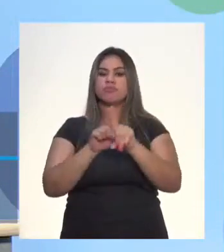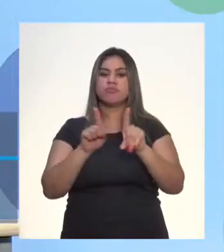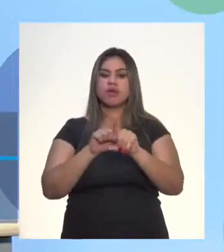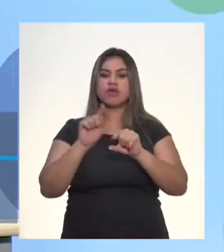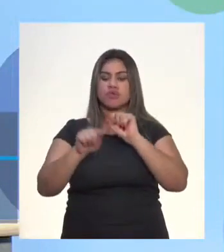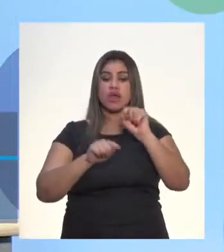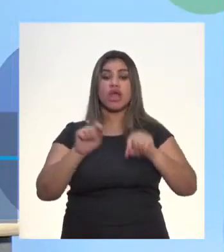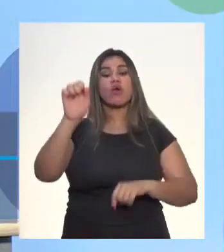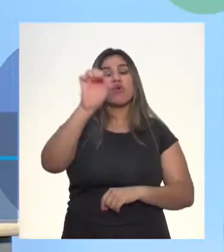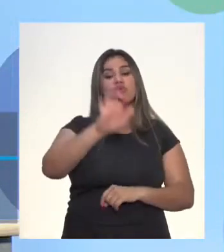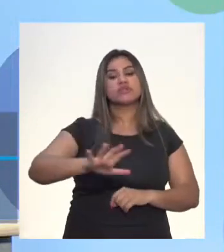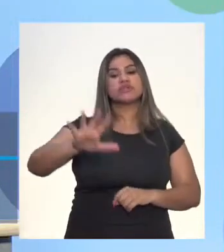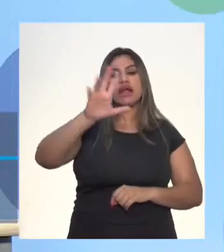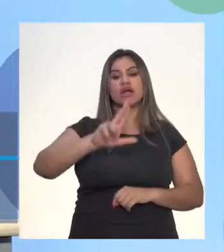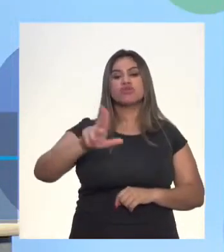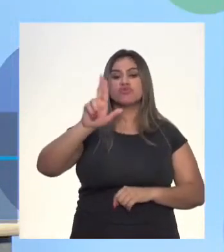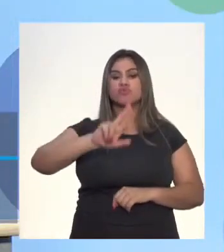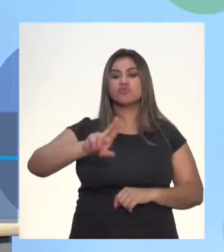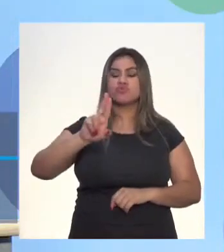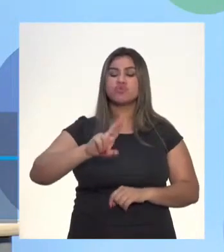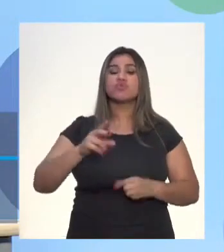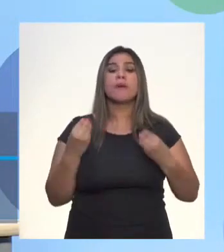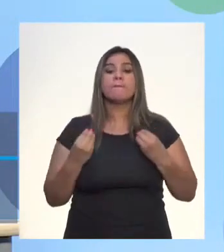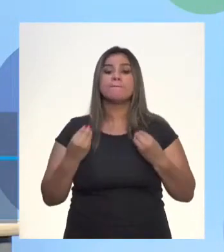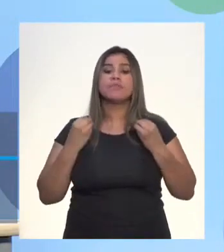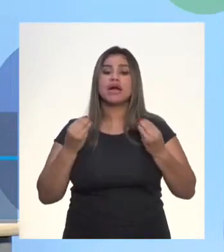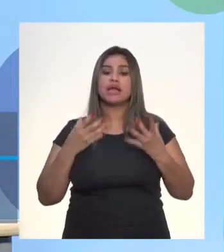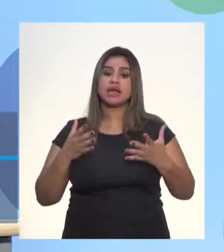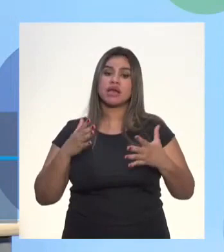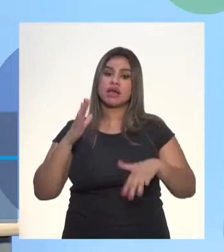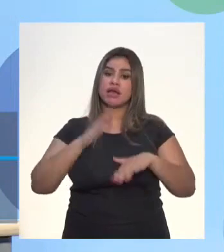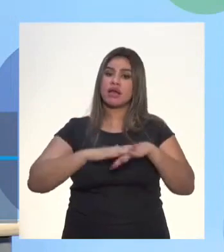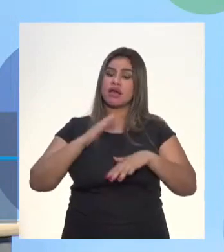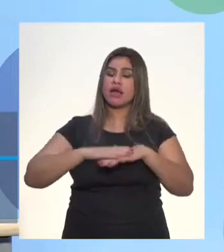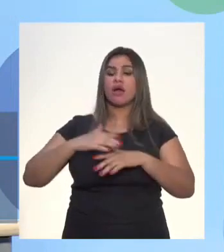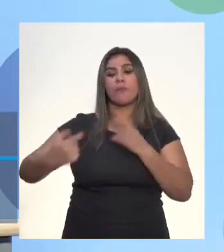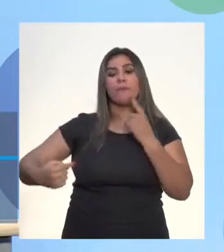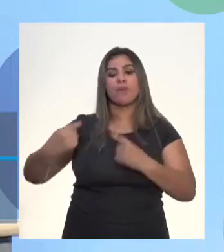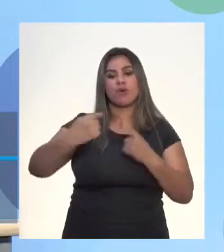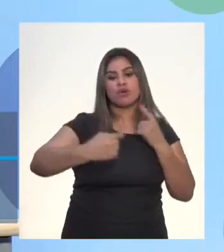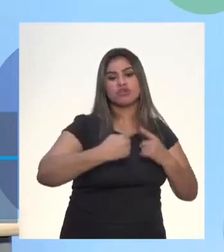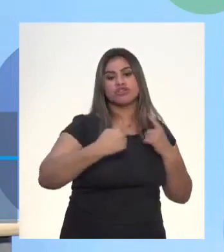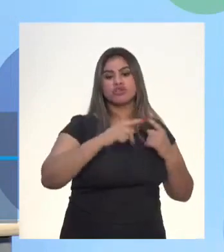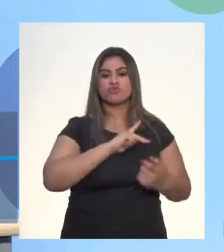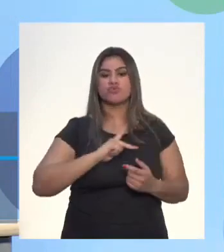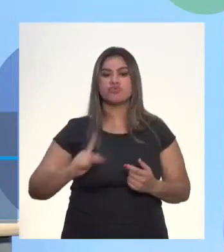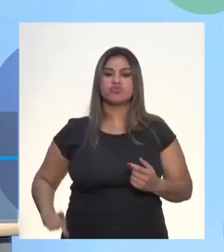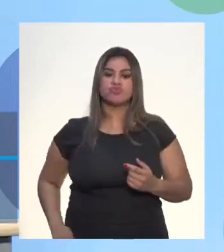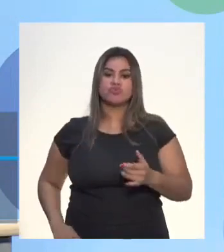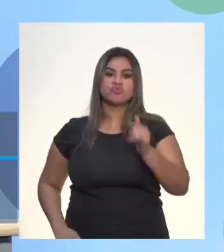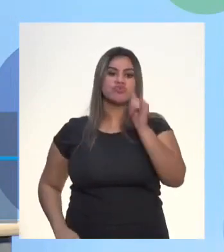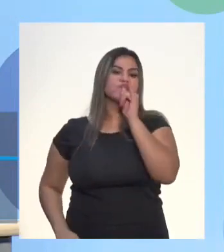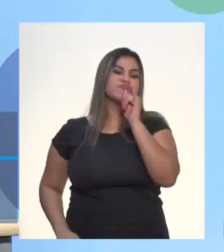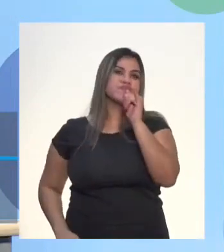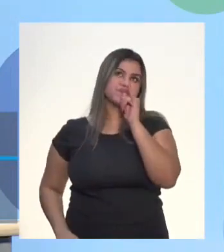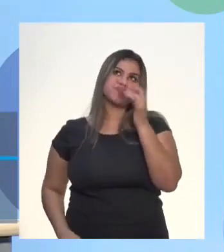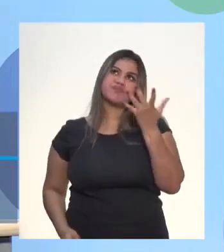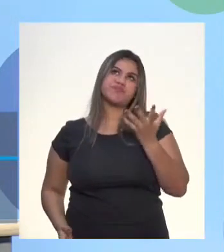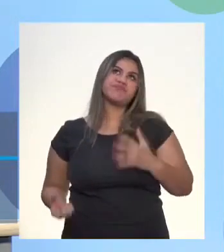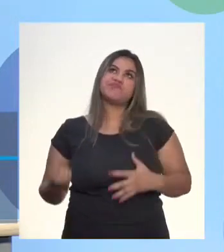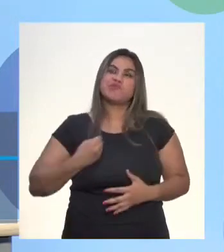pelo Estado, né, pelas instituições para a produção de políticas públicas, né? Então, nós temos o dado, por exemplo, do